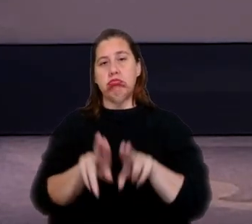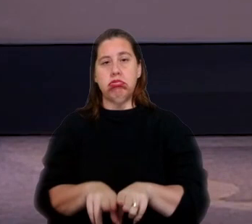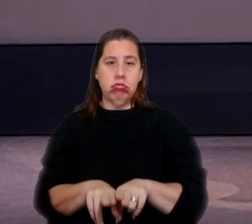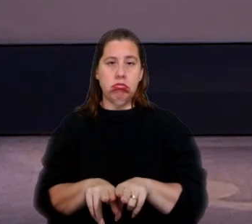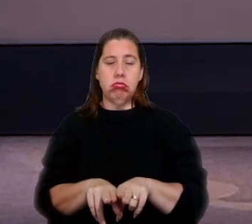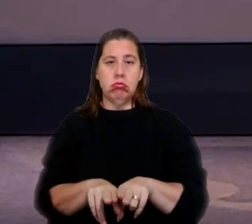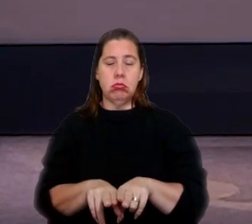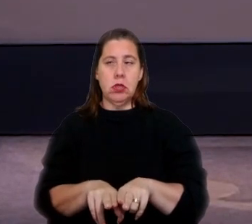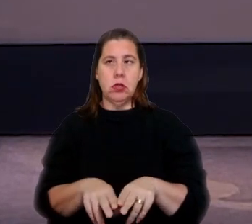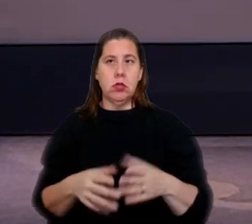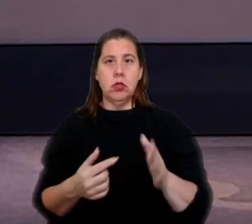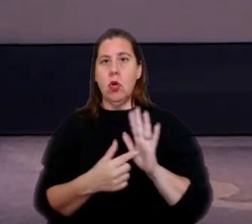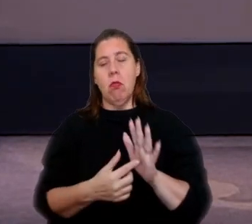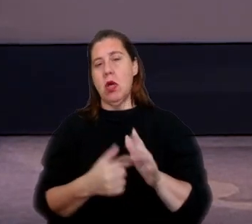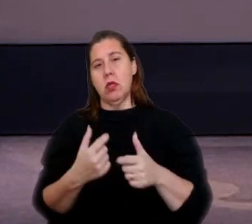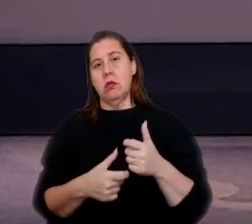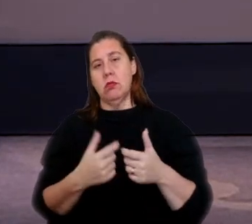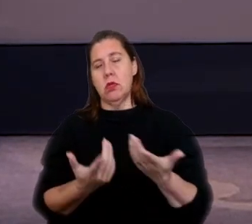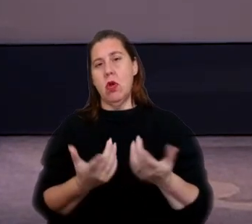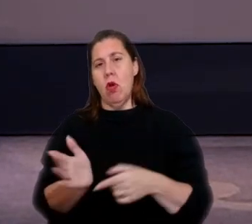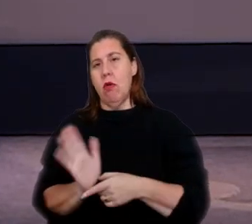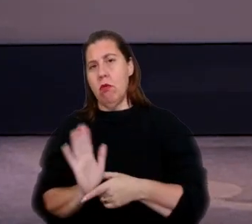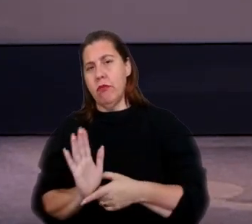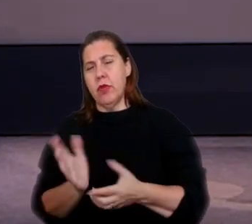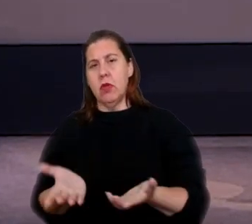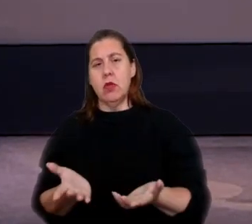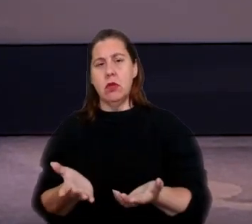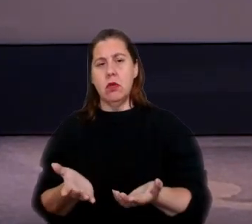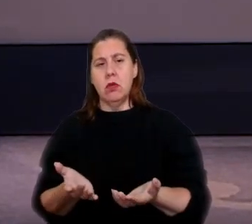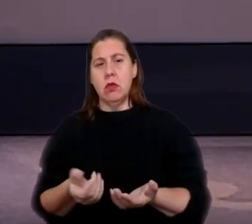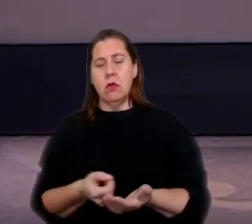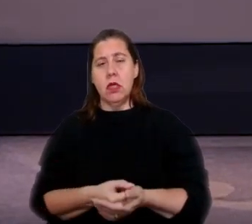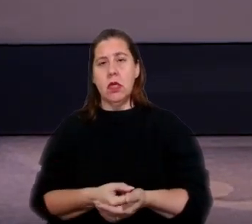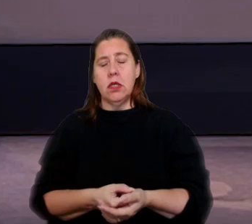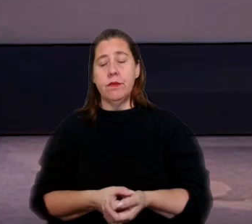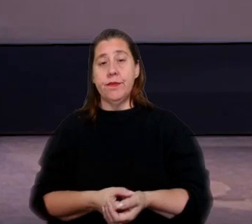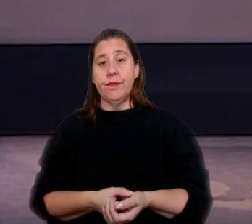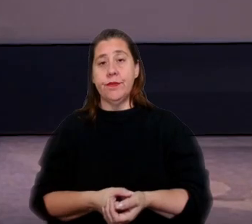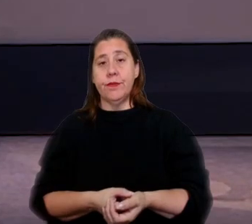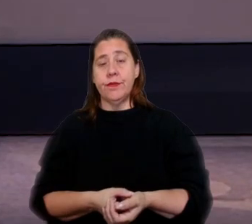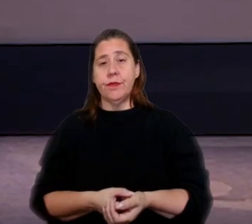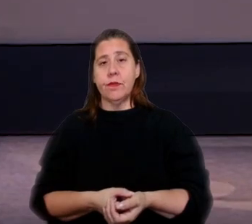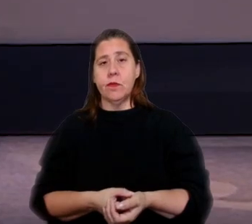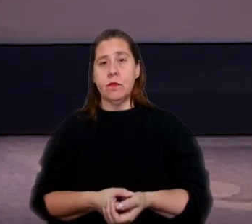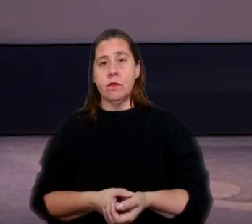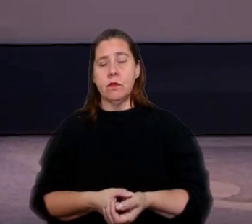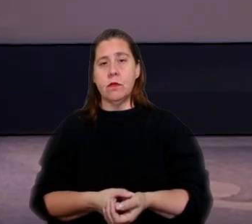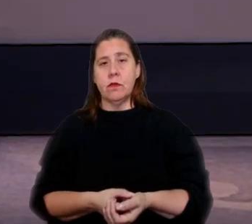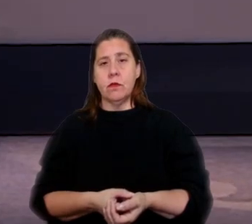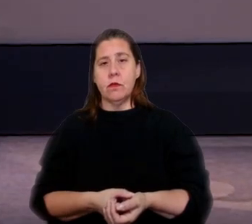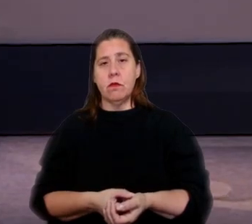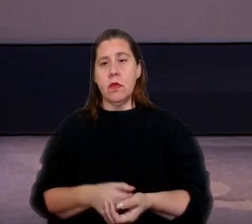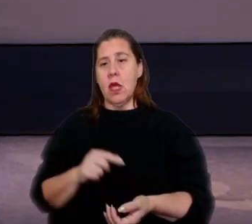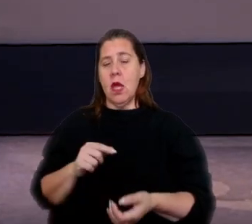cama depois, né? Isso... Não sei se o filme insiste nessa questão, né? O Léo vai dormir